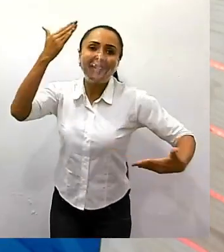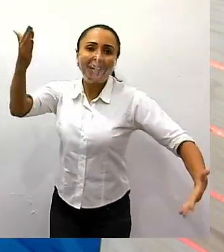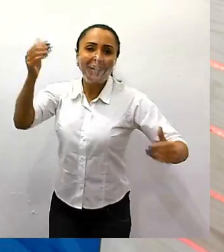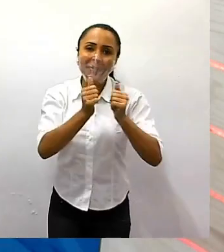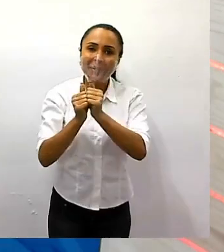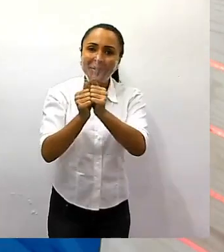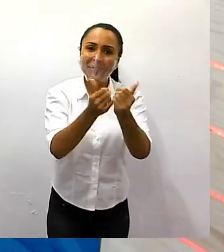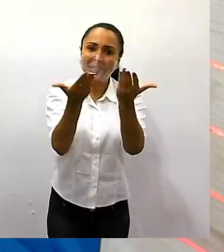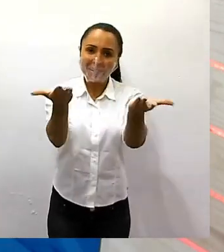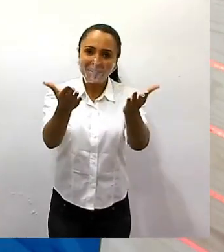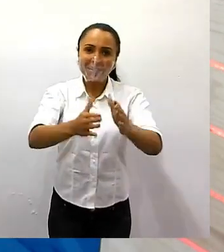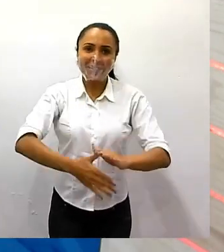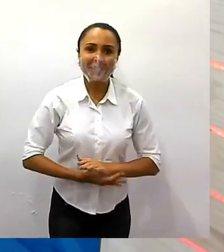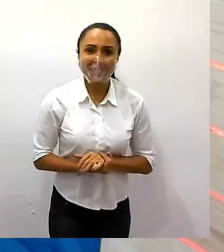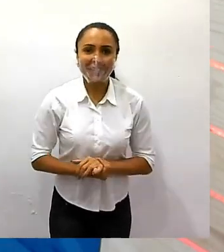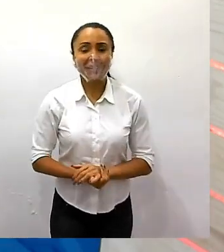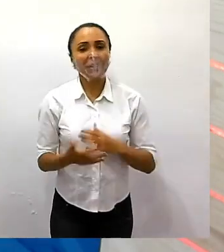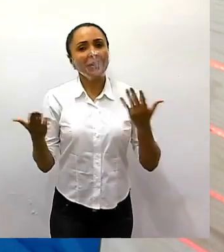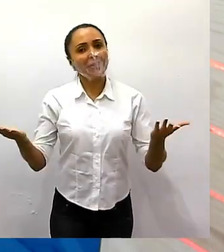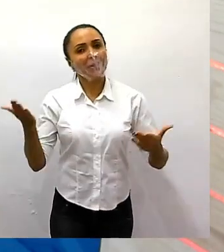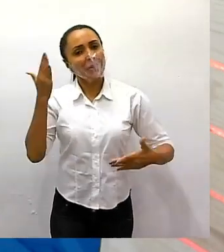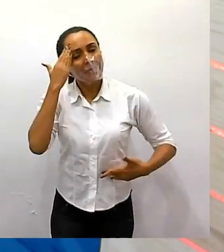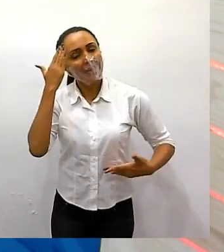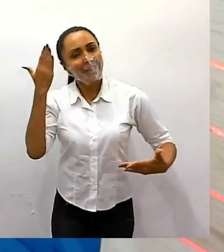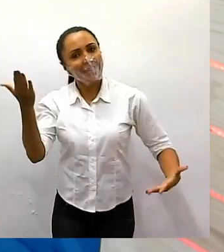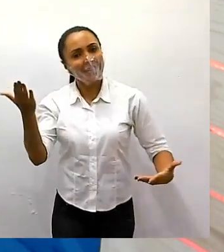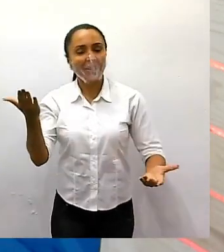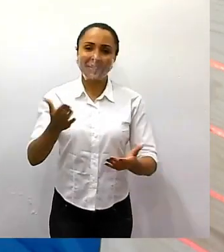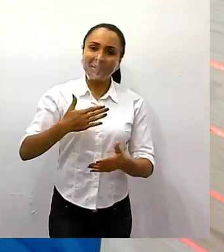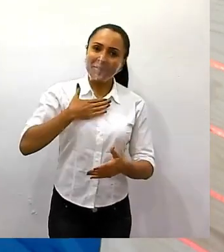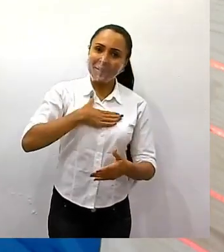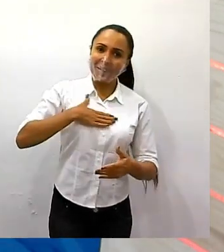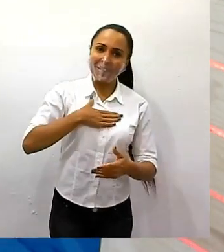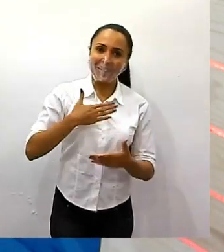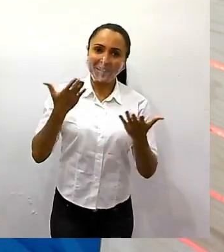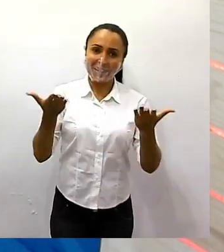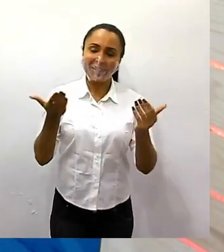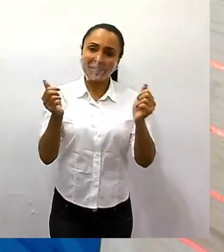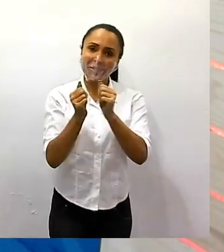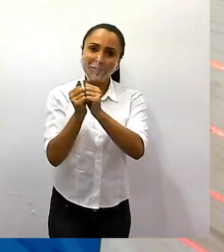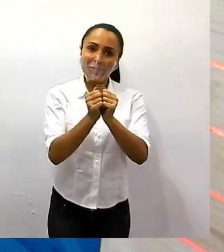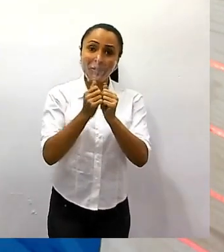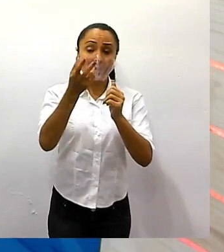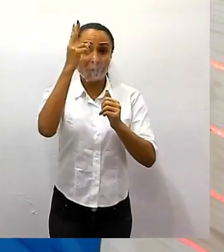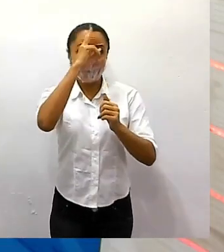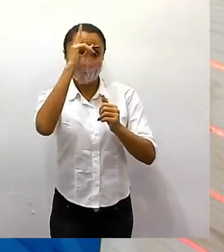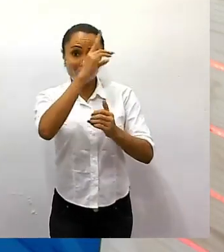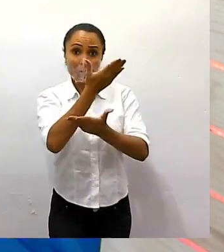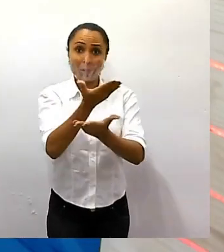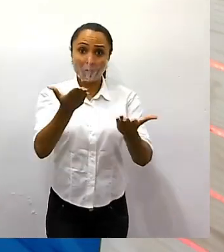companhia de vocês. Como sempre, foi um grande prazer estar aqui com vocês. Lembrando para